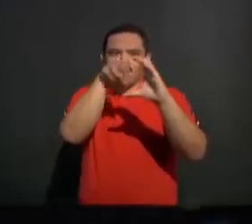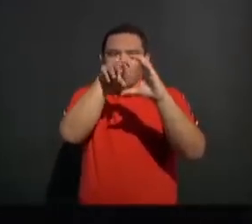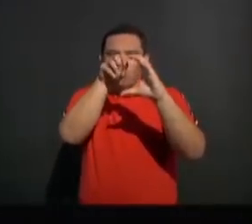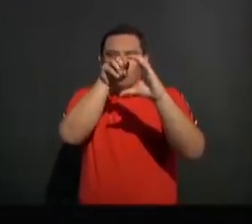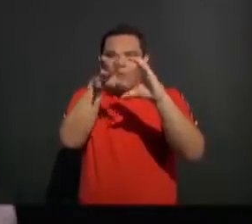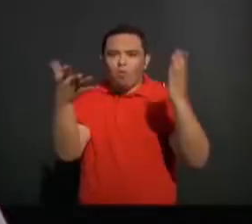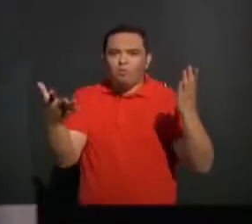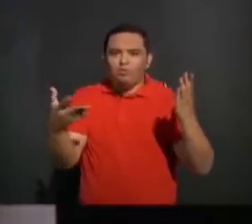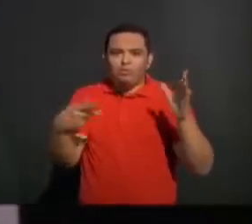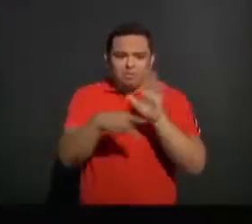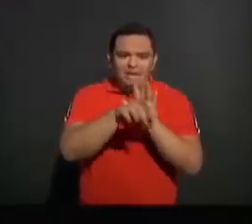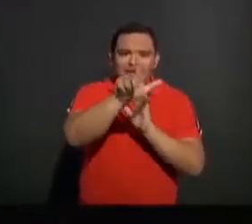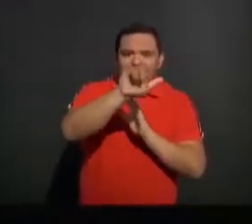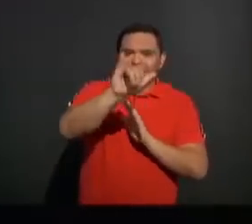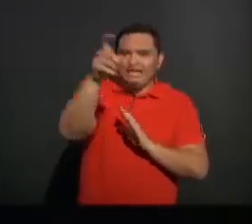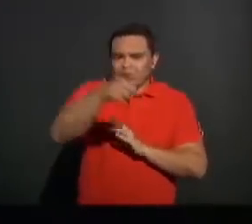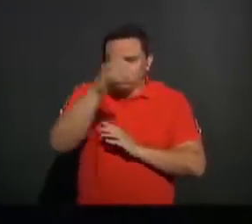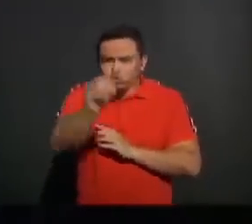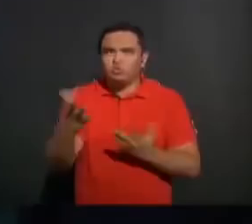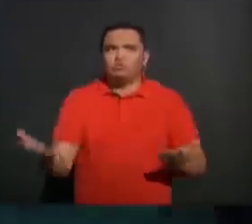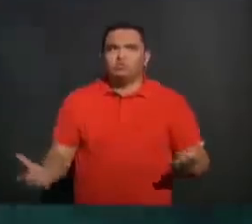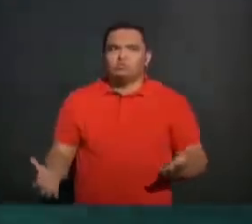lixo mesmo, para filmar aqui.